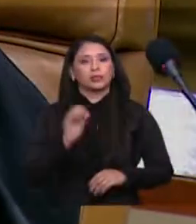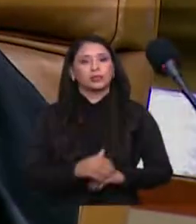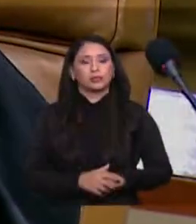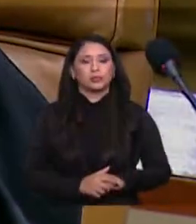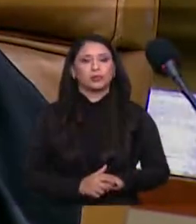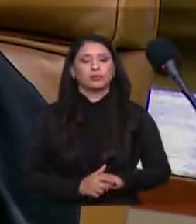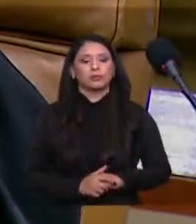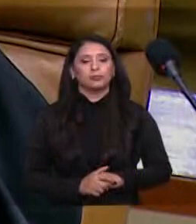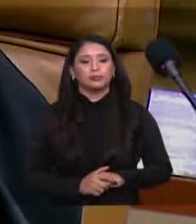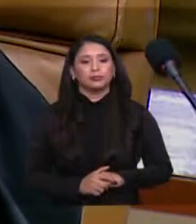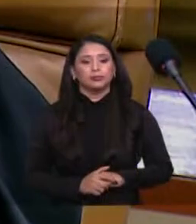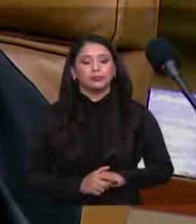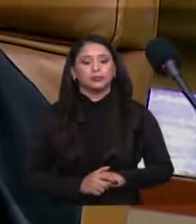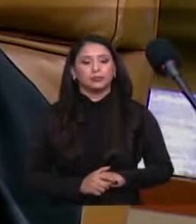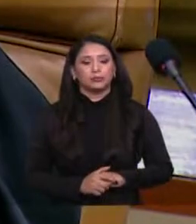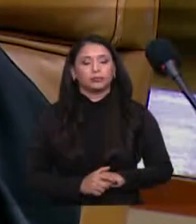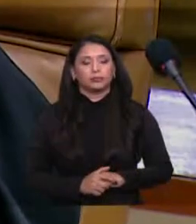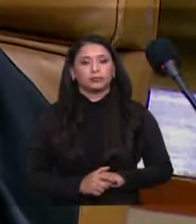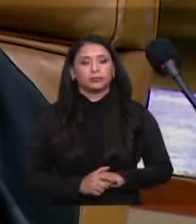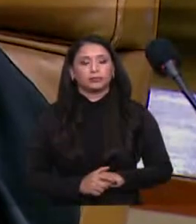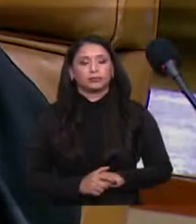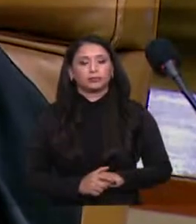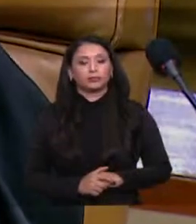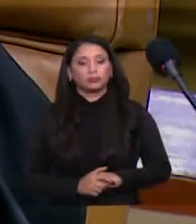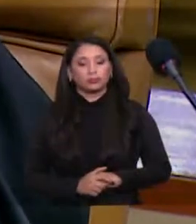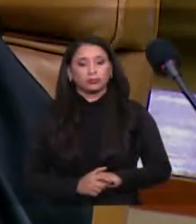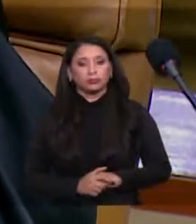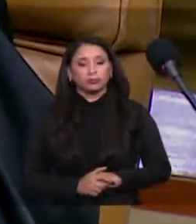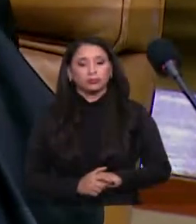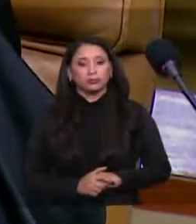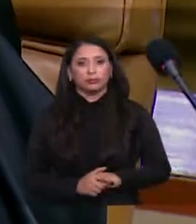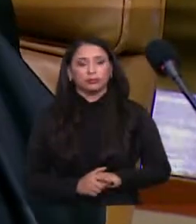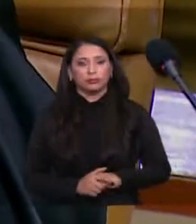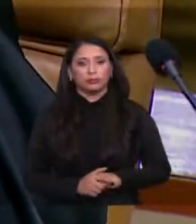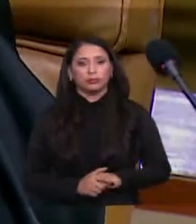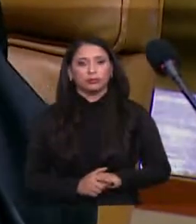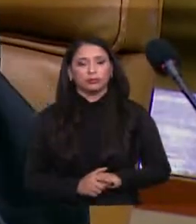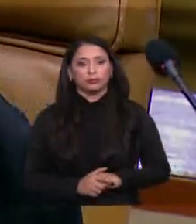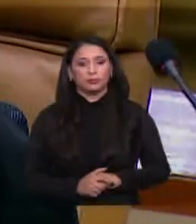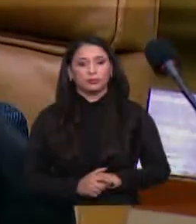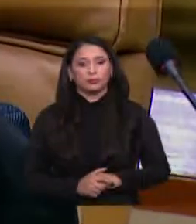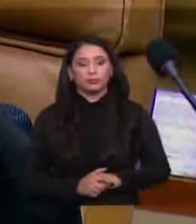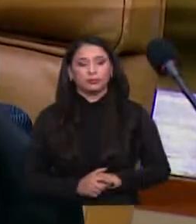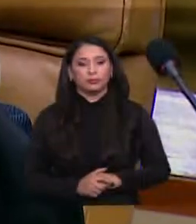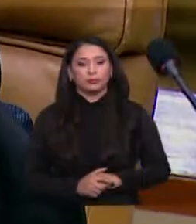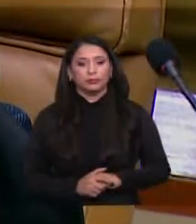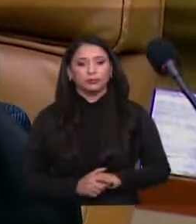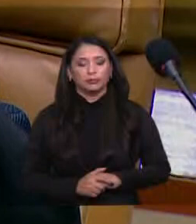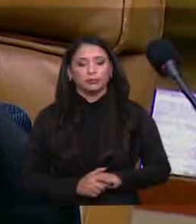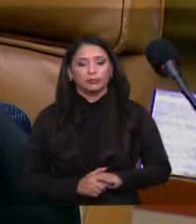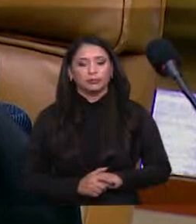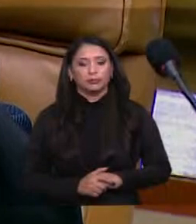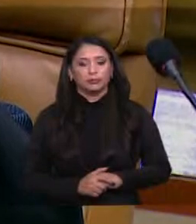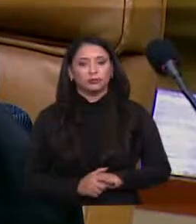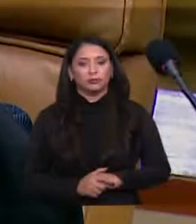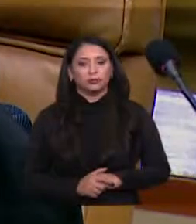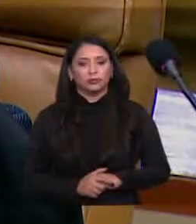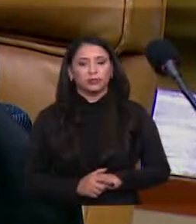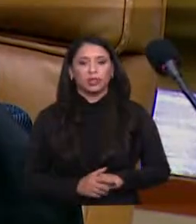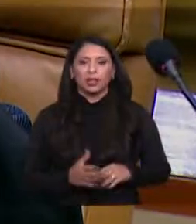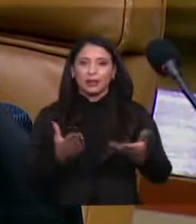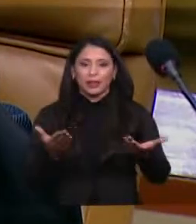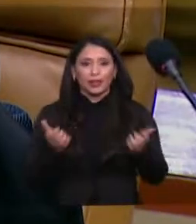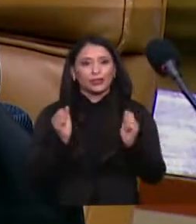sem favor algum quero também colocar-me ao lado do